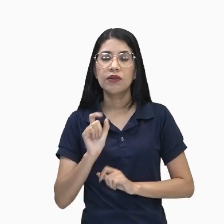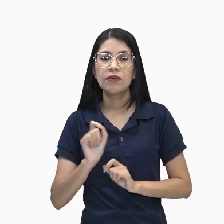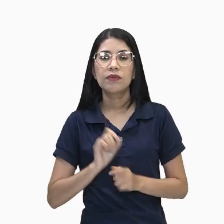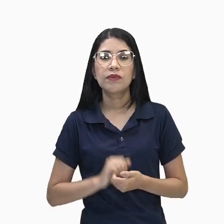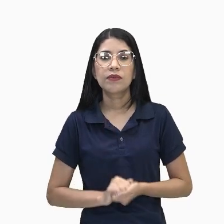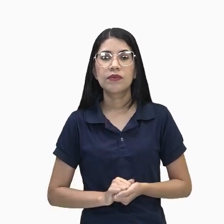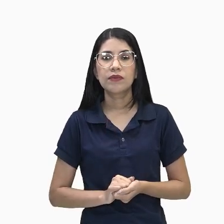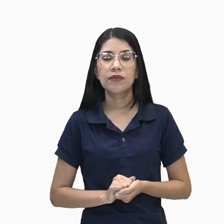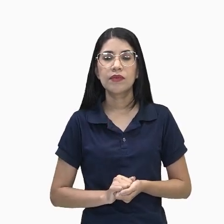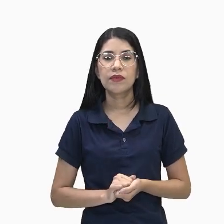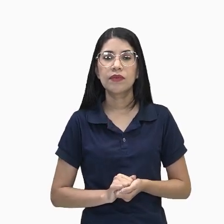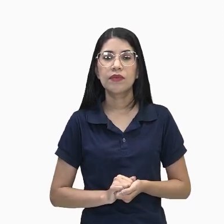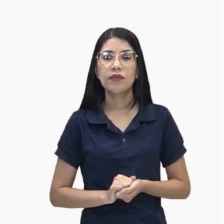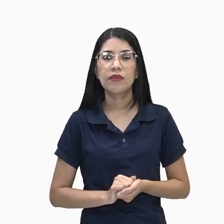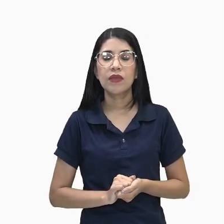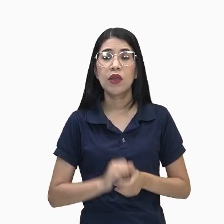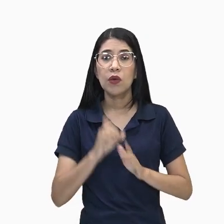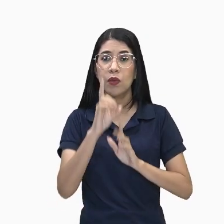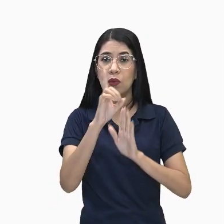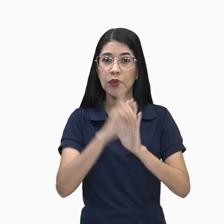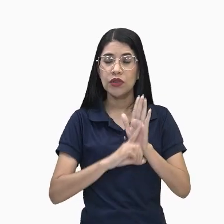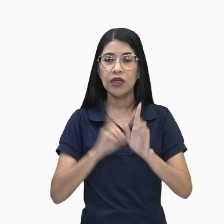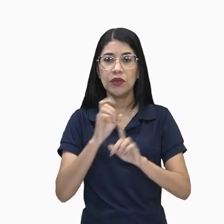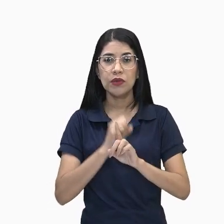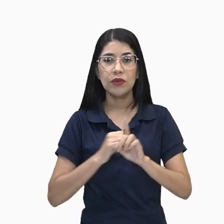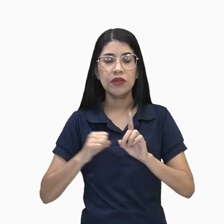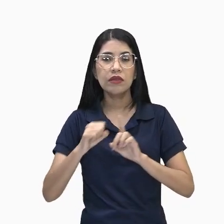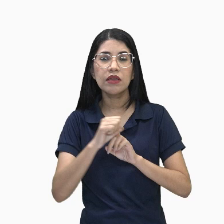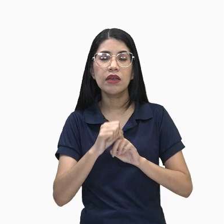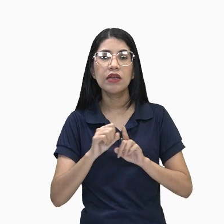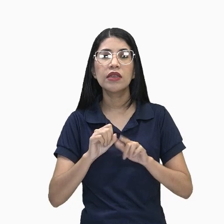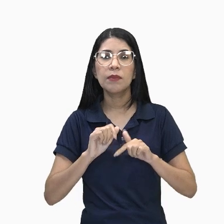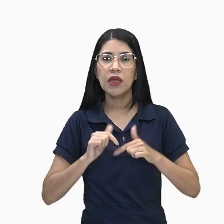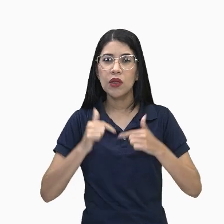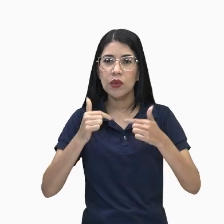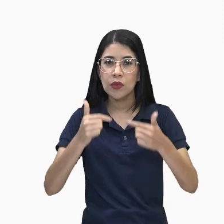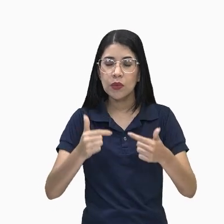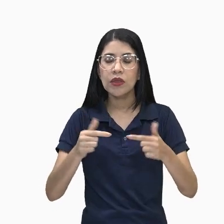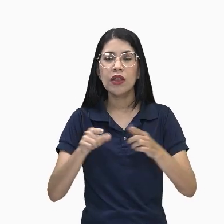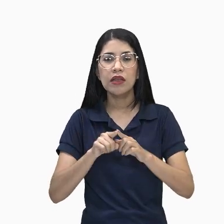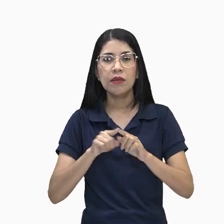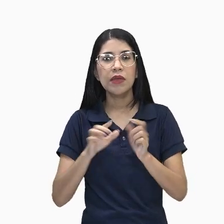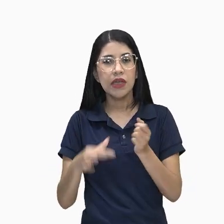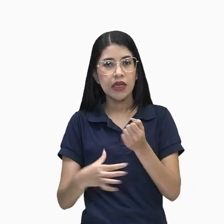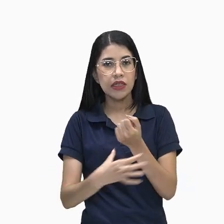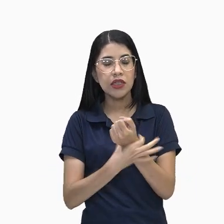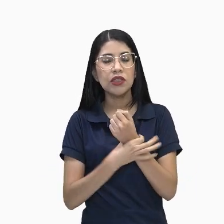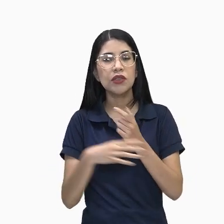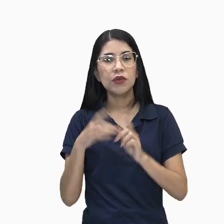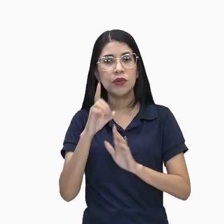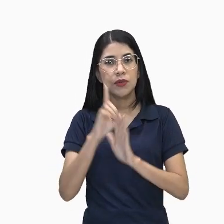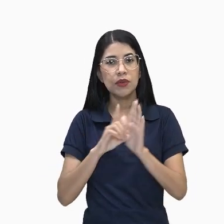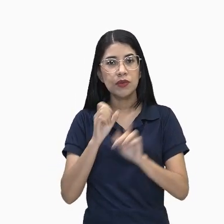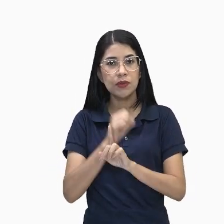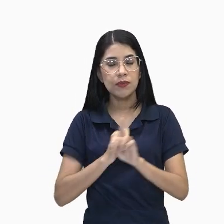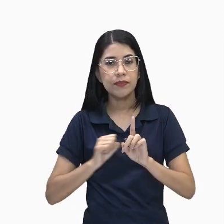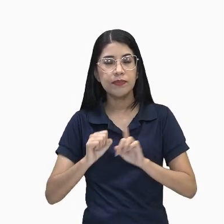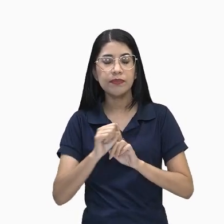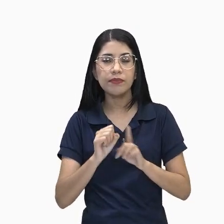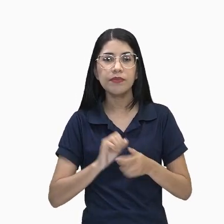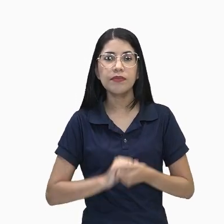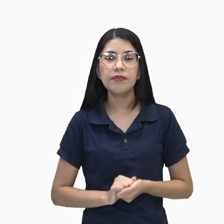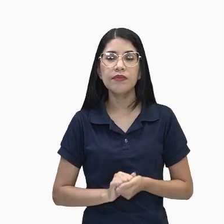de bem-estar social é os direitos sociais, luta pelos direitos sociais ou garantia dos direitos sociais, né?